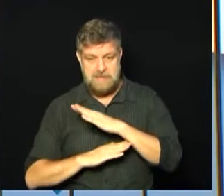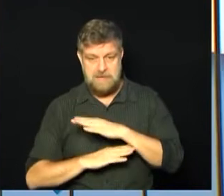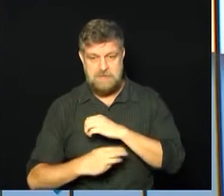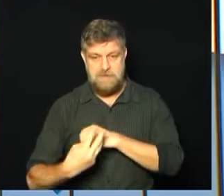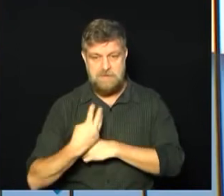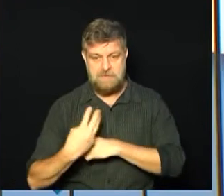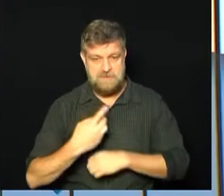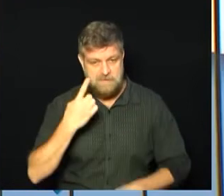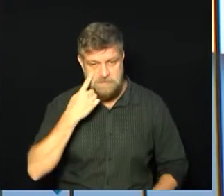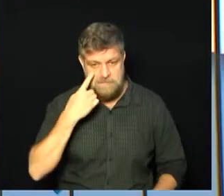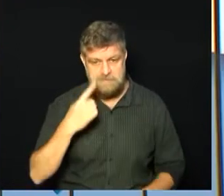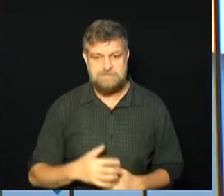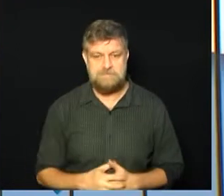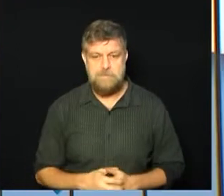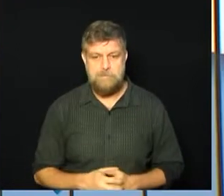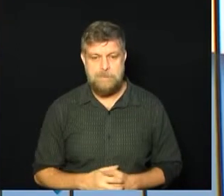mensagem. Vamos conferir.